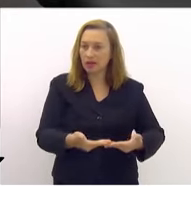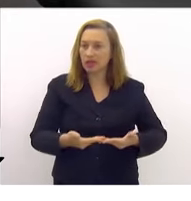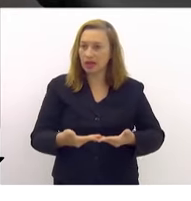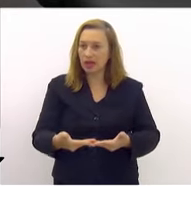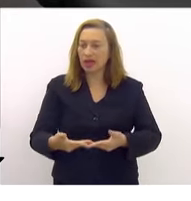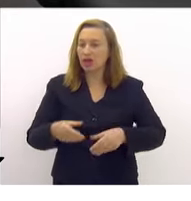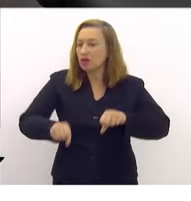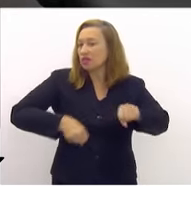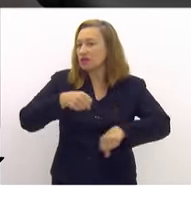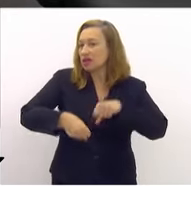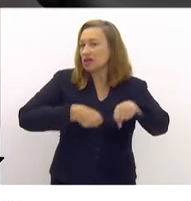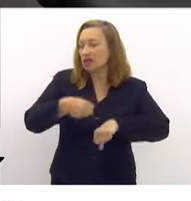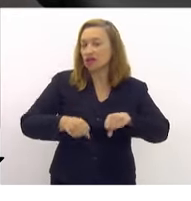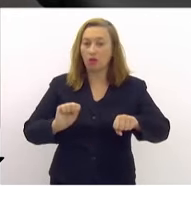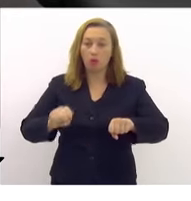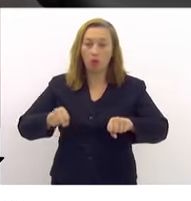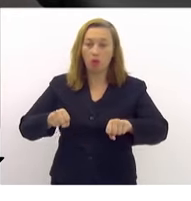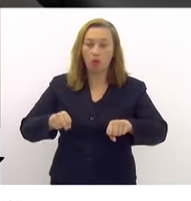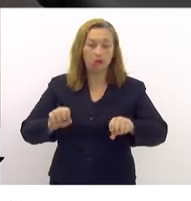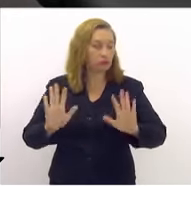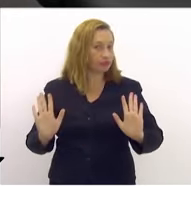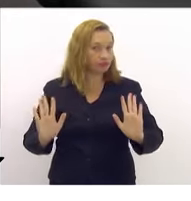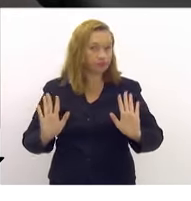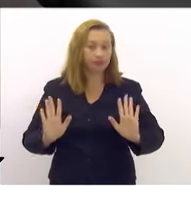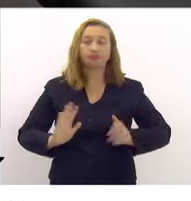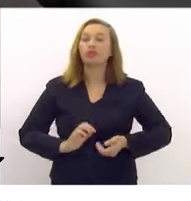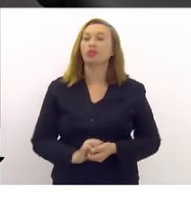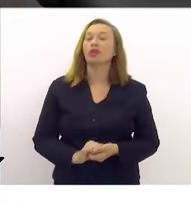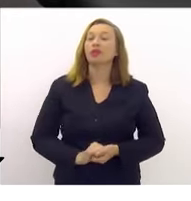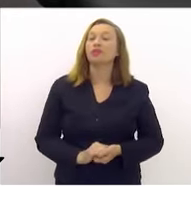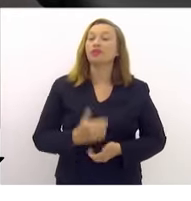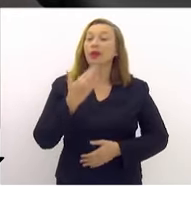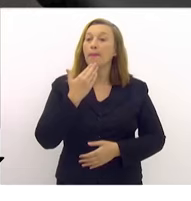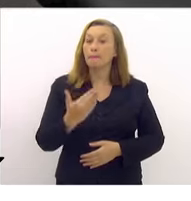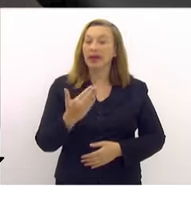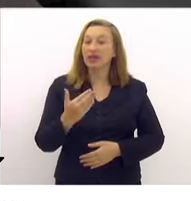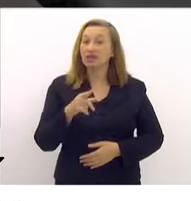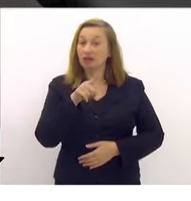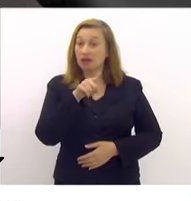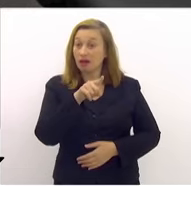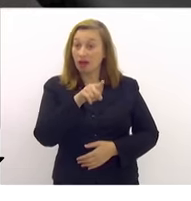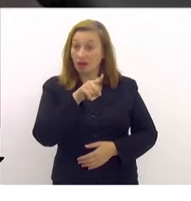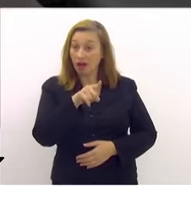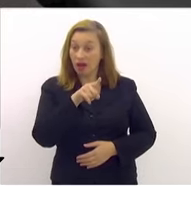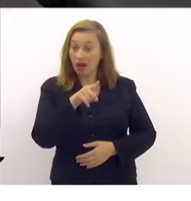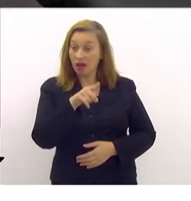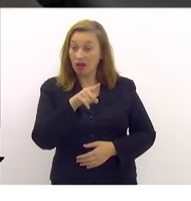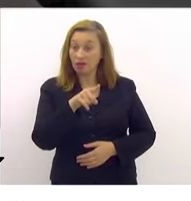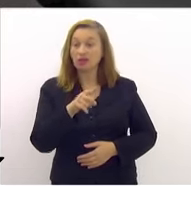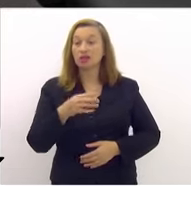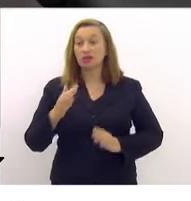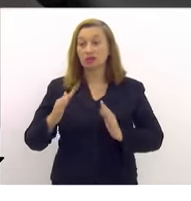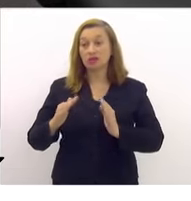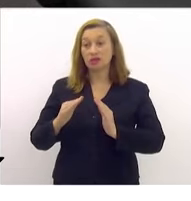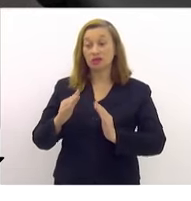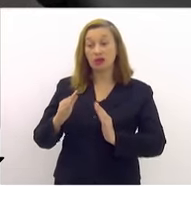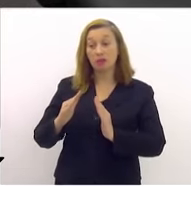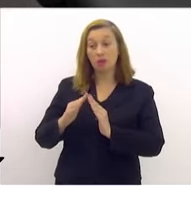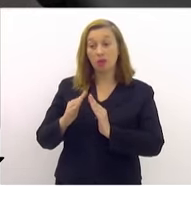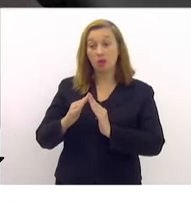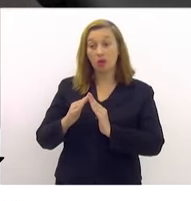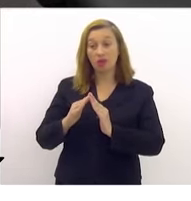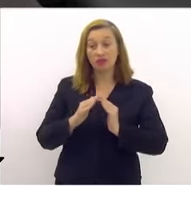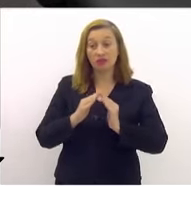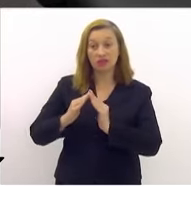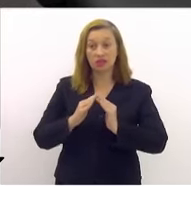um de bicicleta ou com moto. Você... Pede lá a sede, se tu mora na redondeza... Isto é